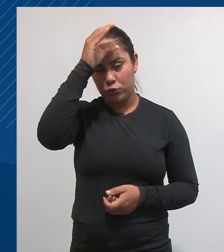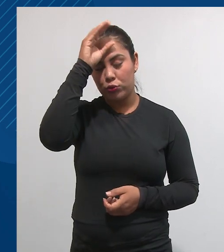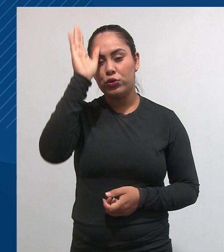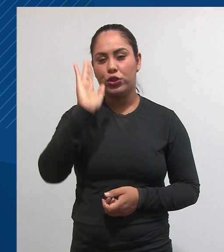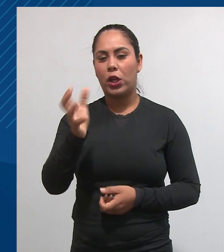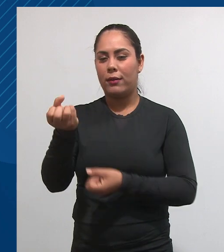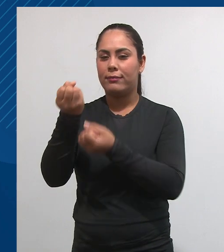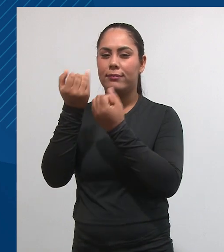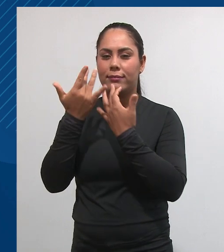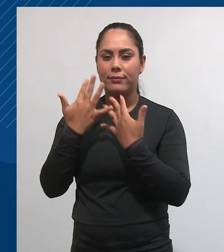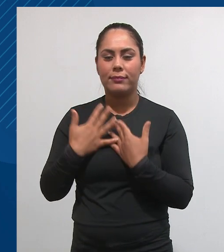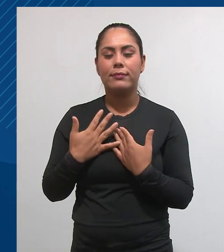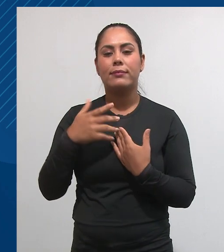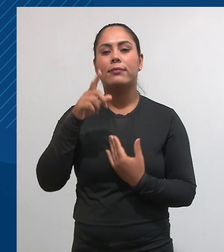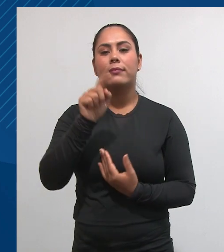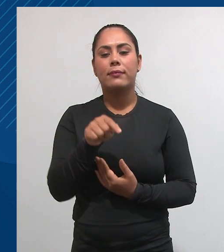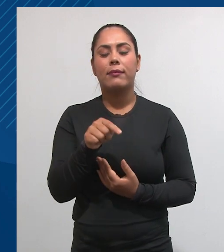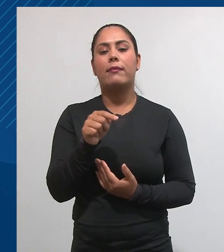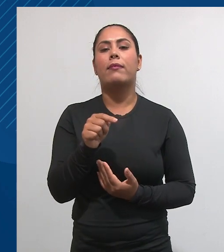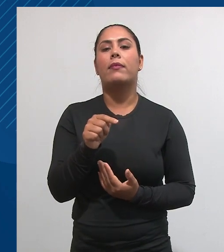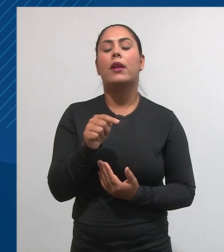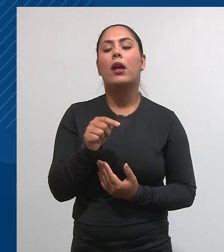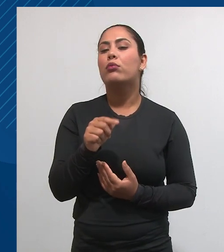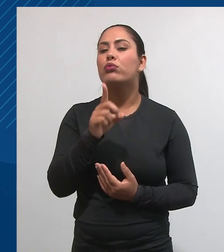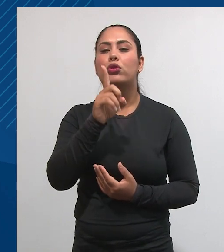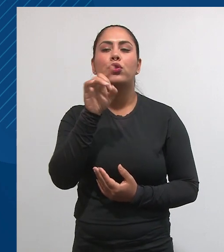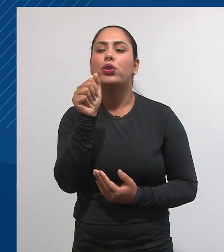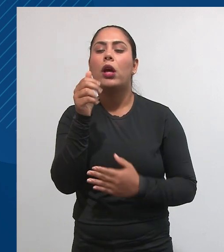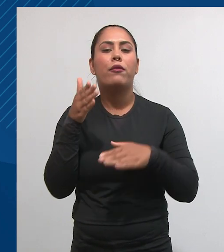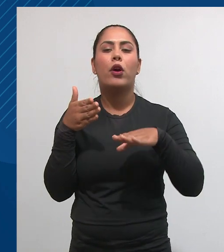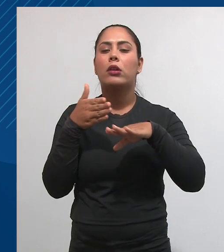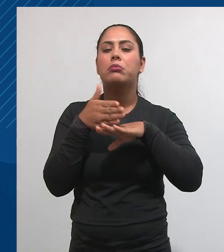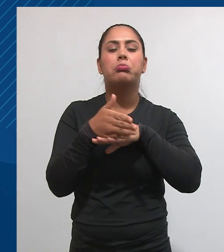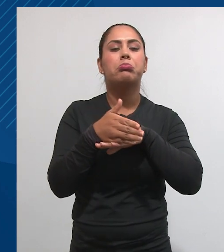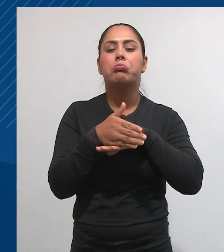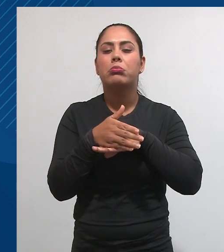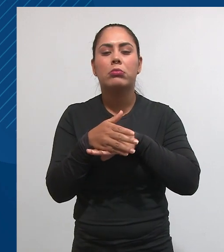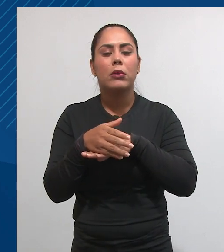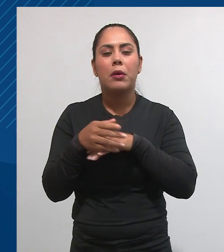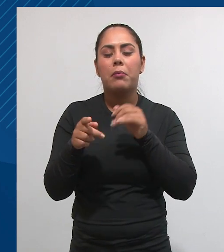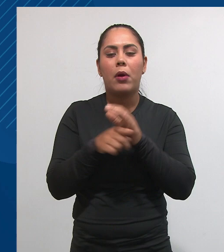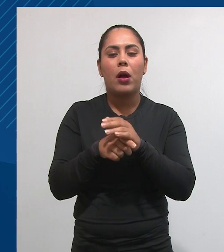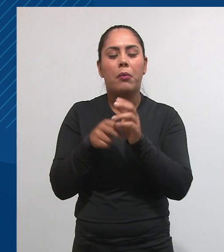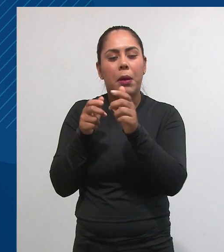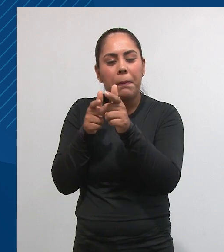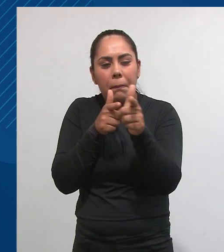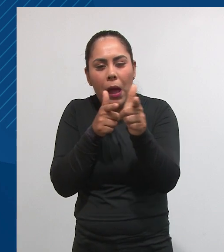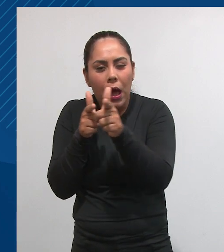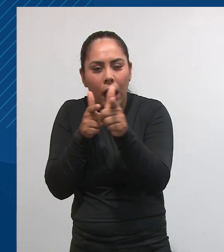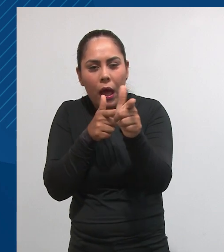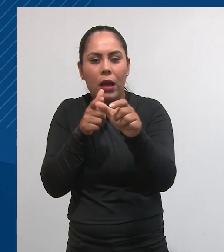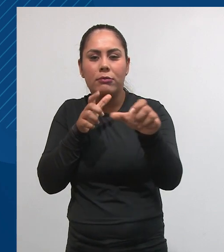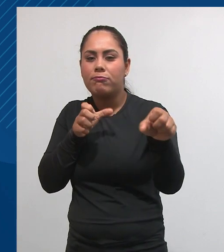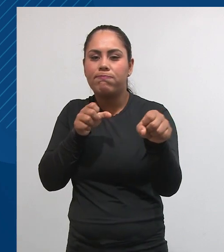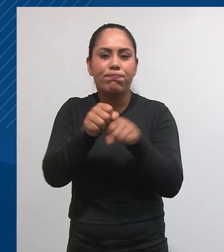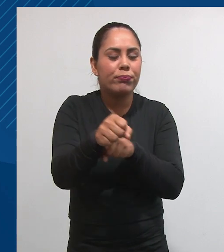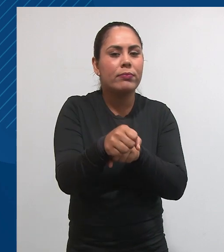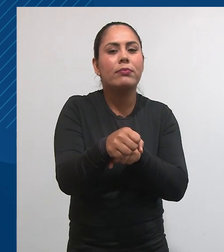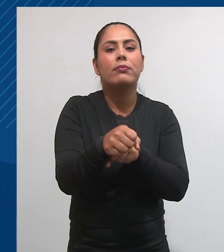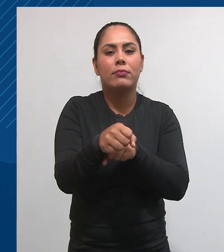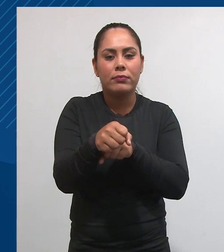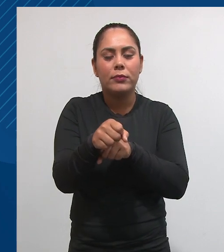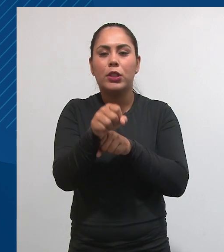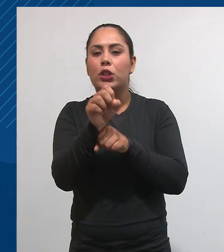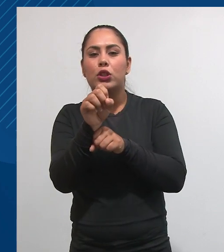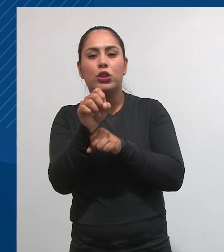me contou que um dia ele foi caçar sem ter necessidade de caçar e